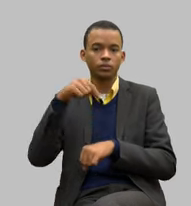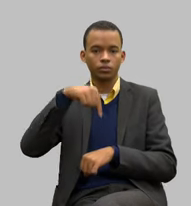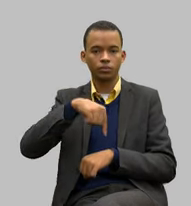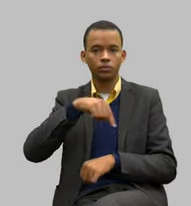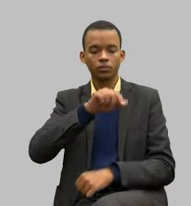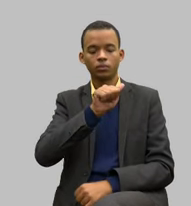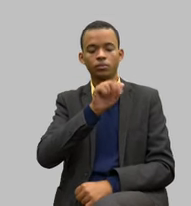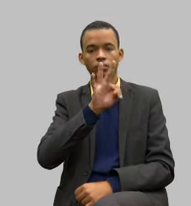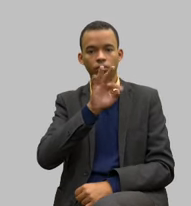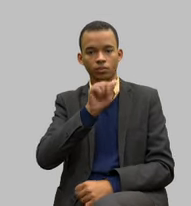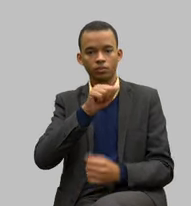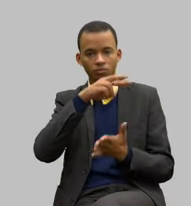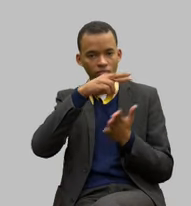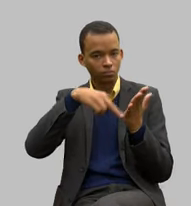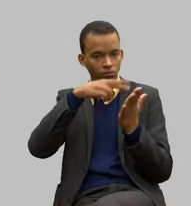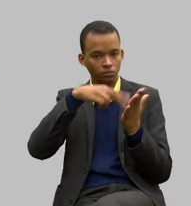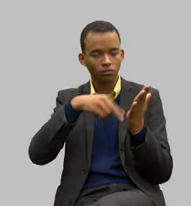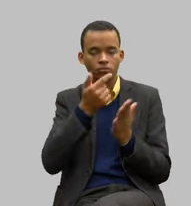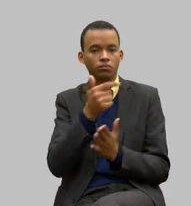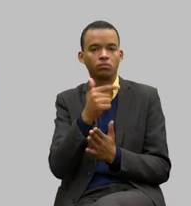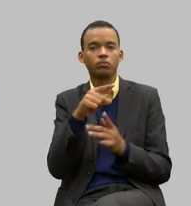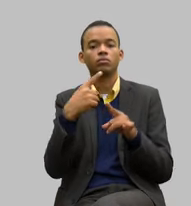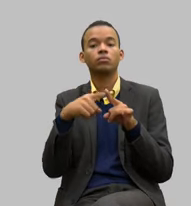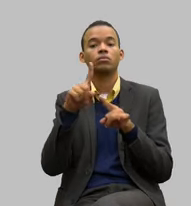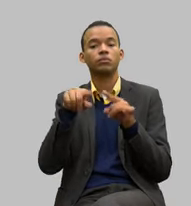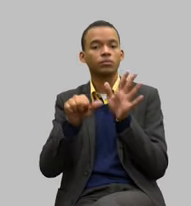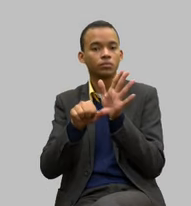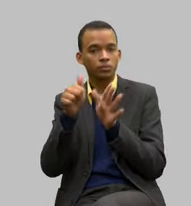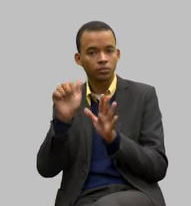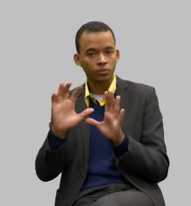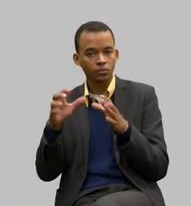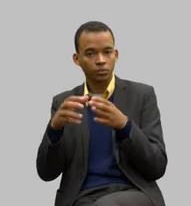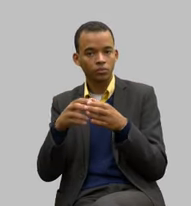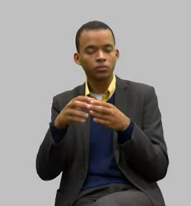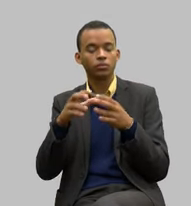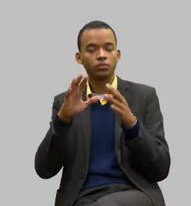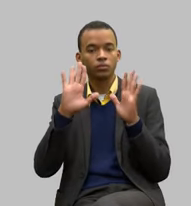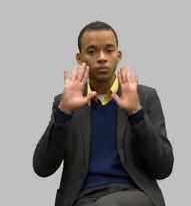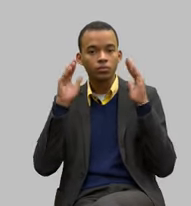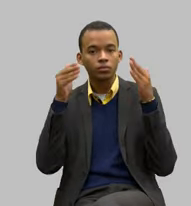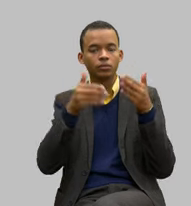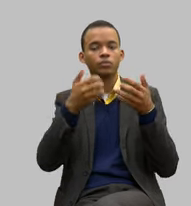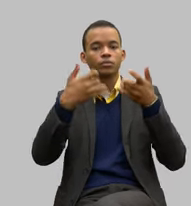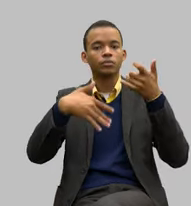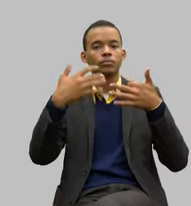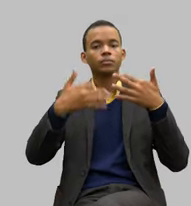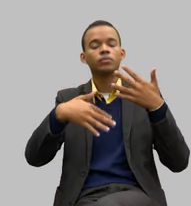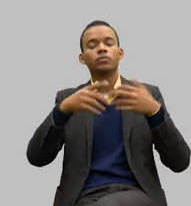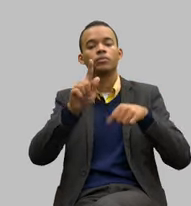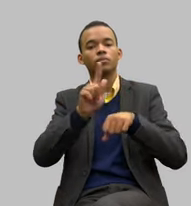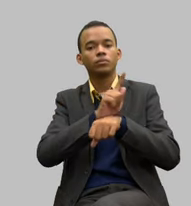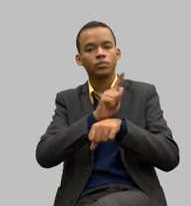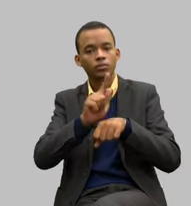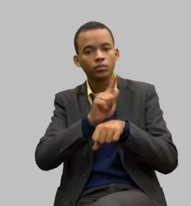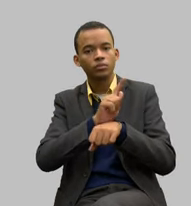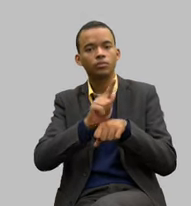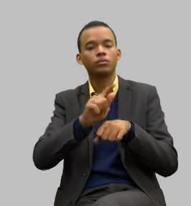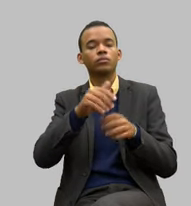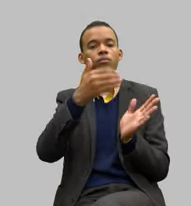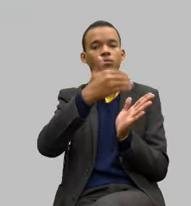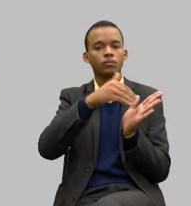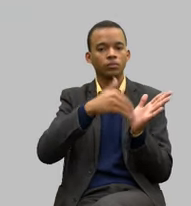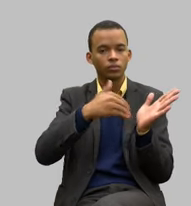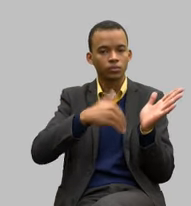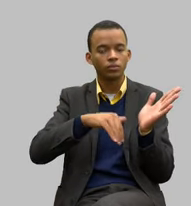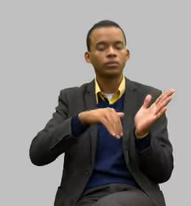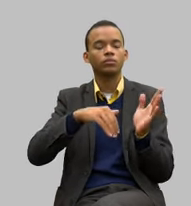comissões nessa sessão Legislativa esta reunião se destina a prestar informações sobre gestão da Secretaria de Estado de justiça e segurança pública